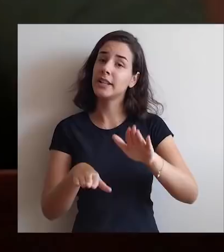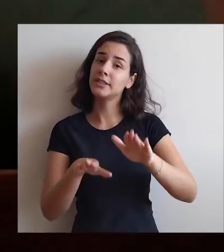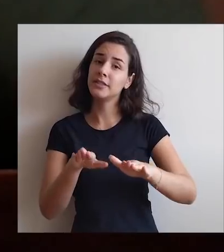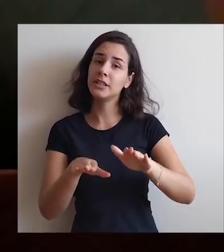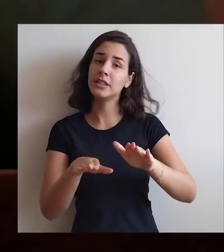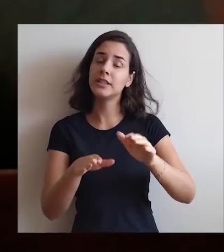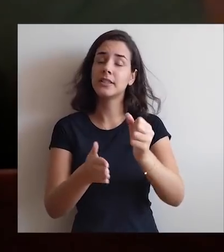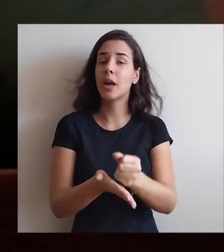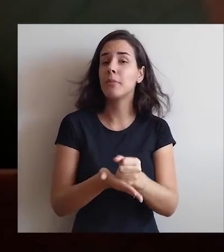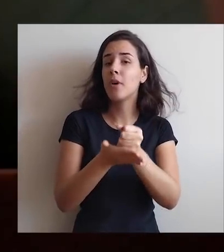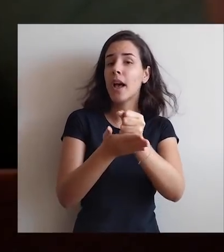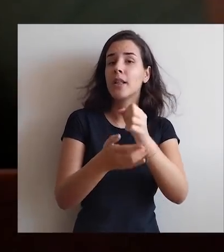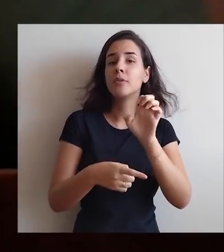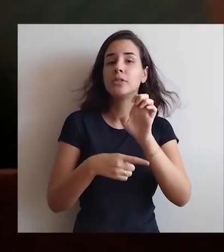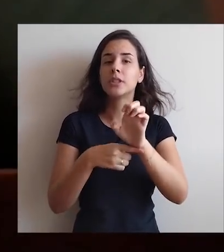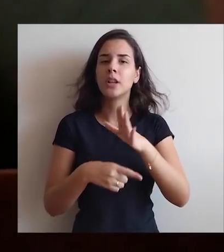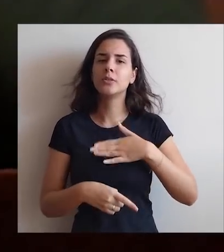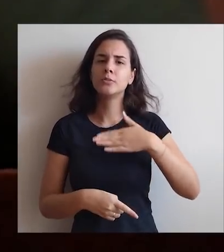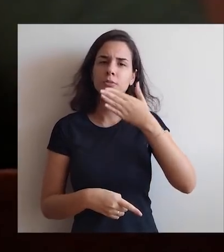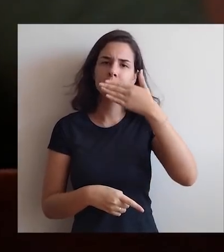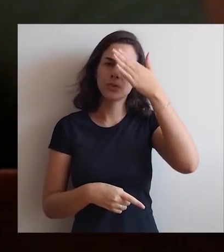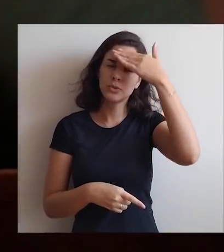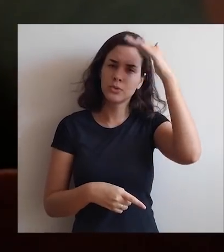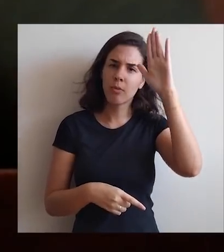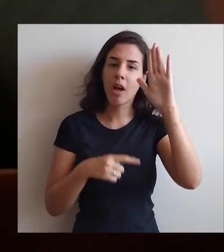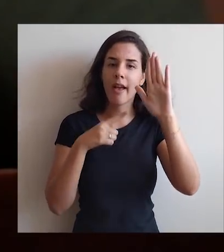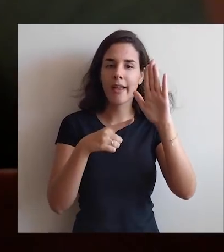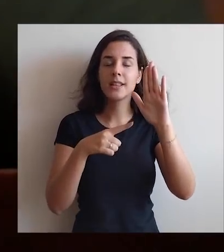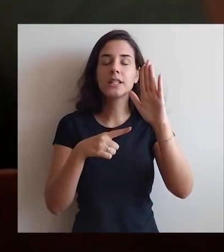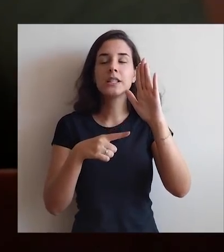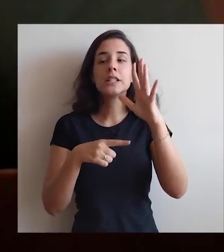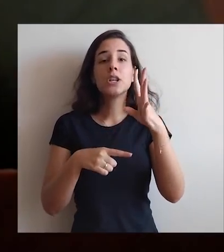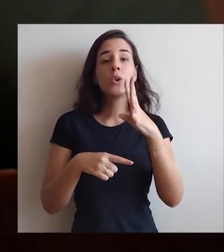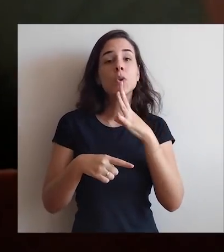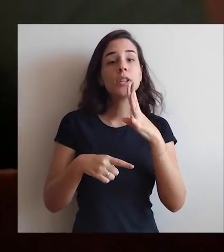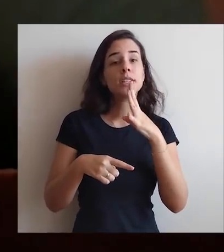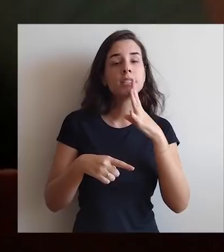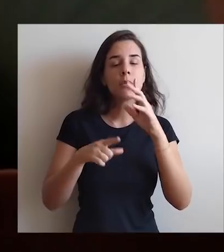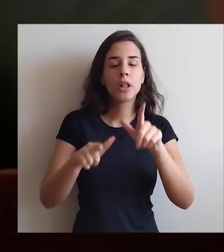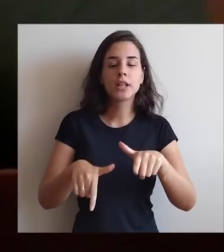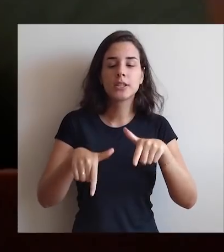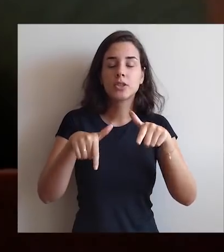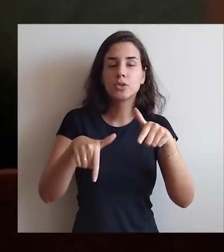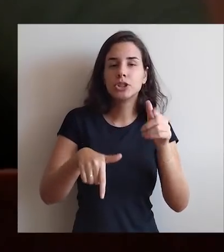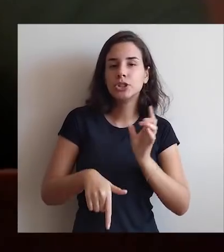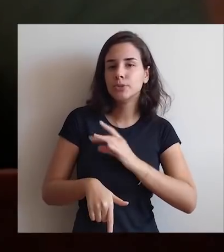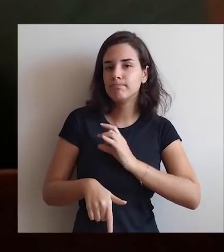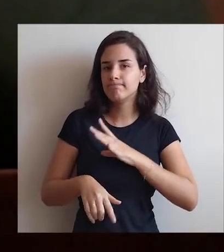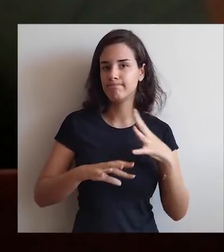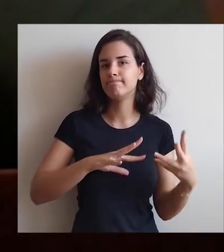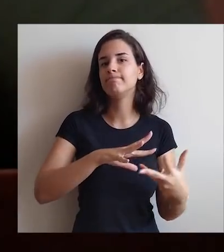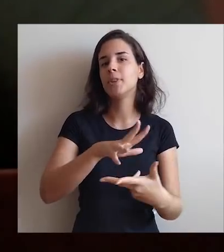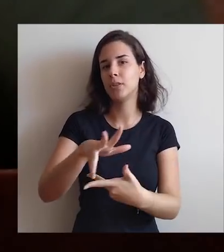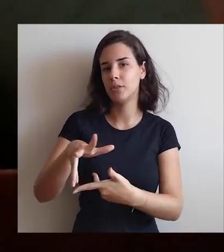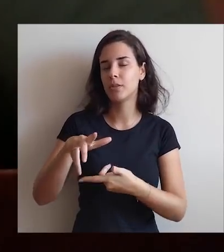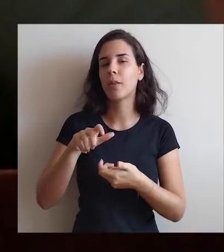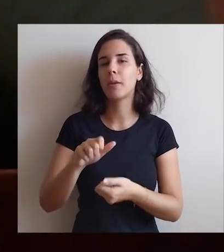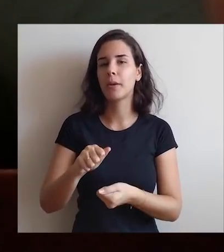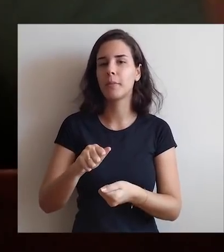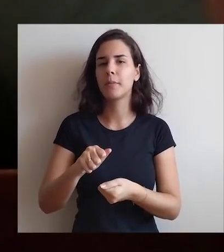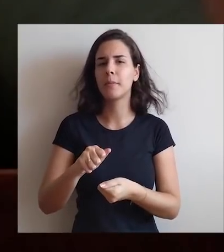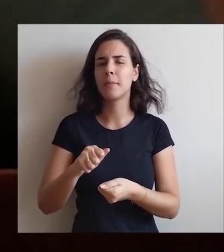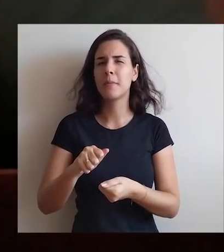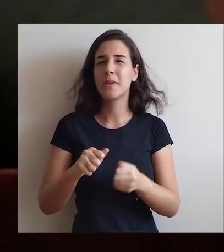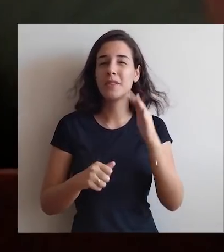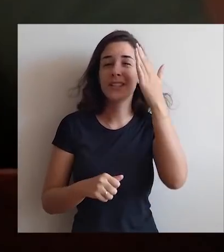constante. Muitas vezes, inclusive, apoiada pelo Estado Islâmico, muito conhecido pelos seus atos terroristas no mundo.